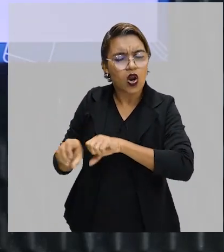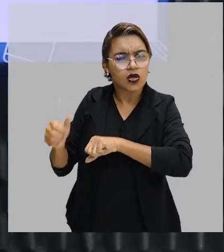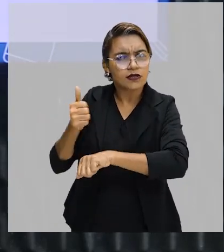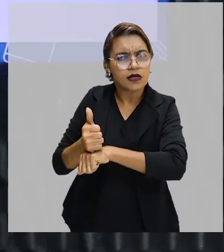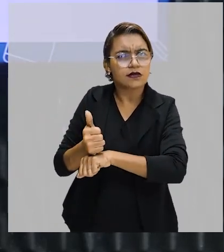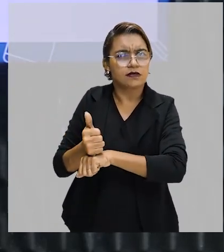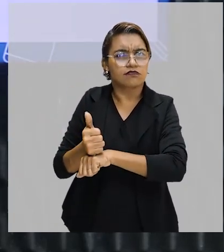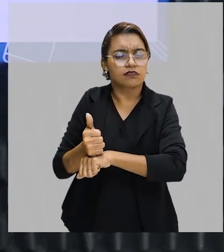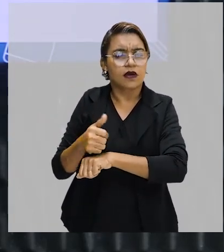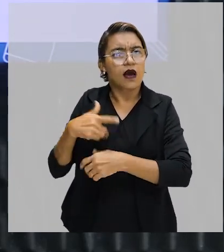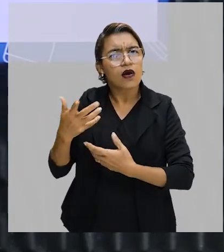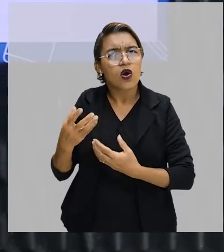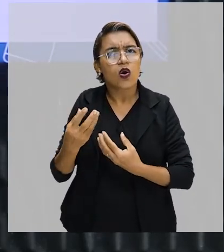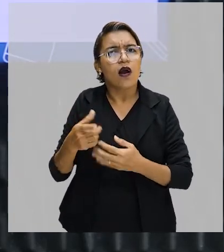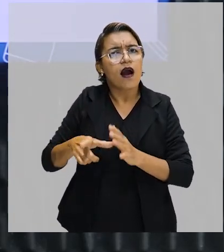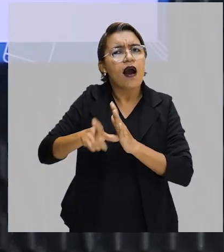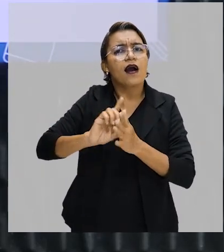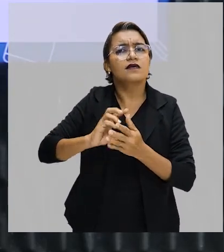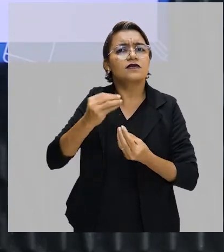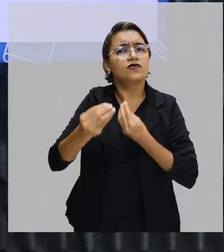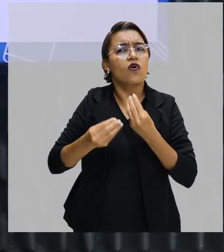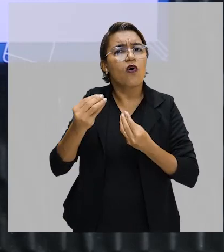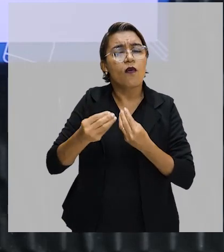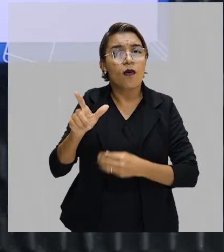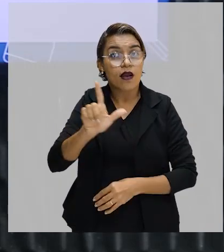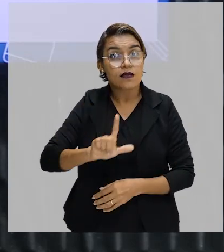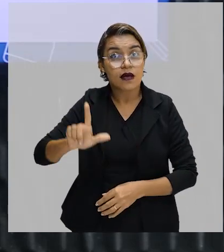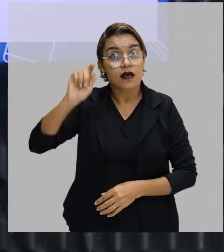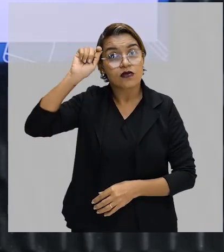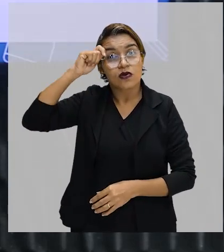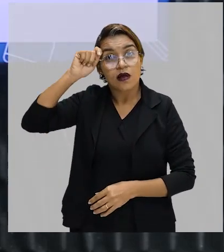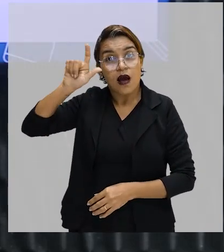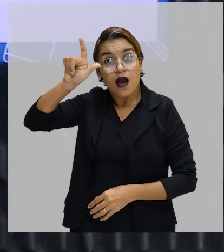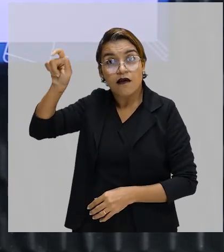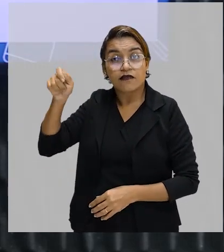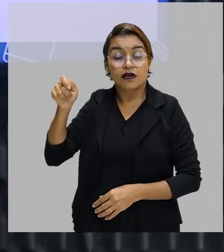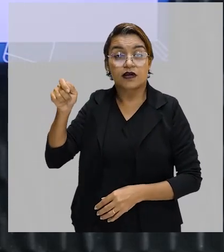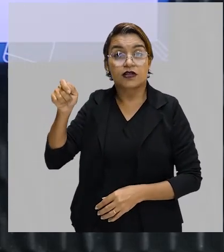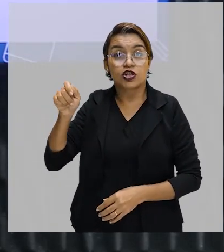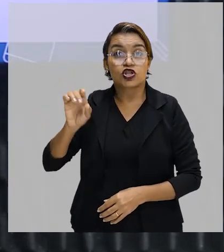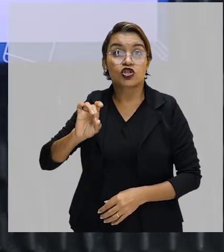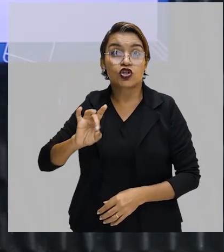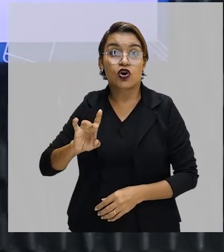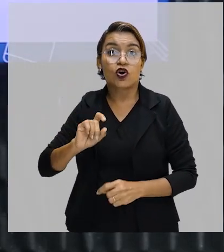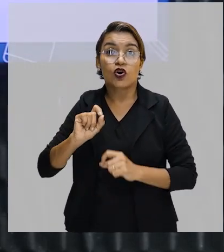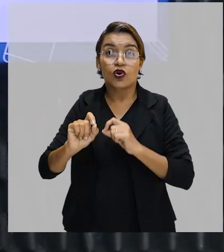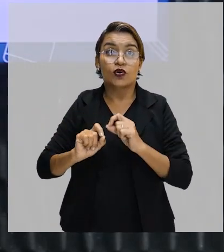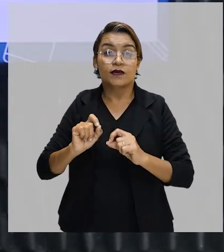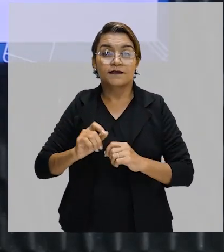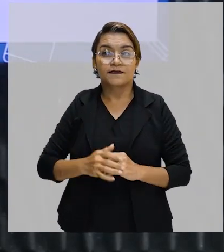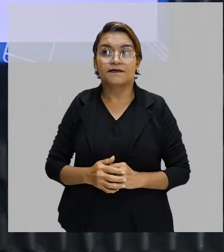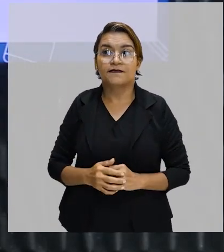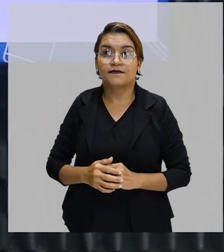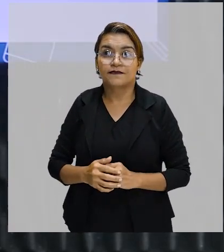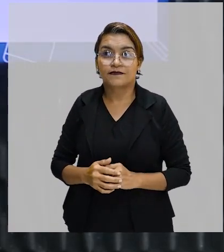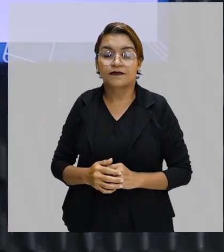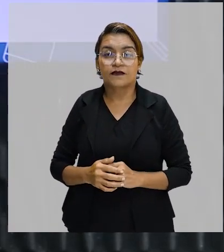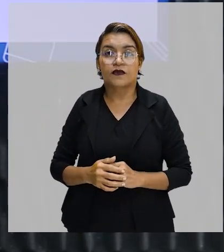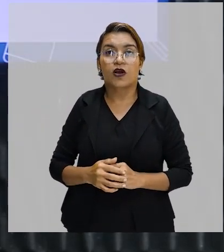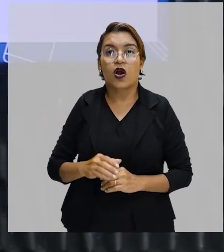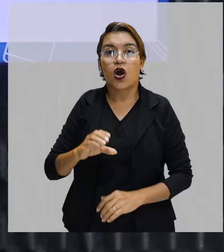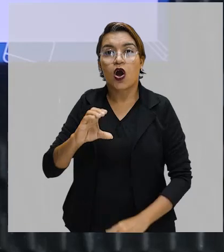a literatura africana era na base do do